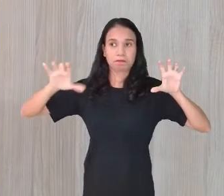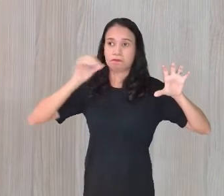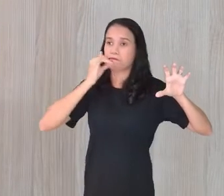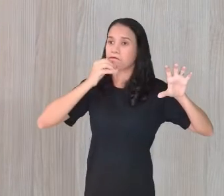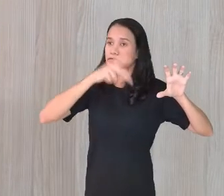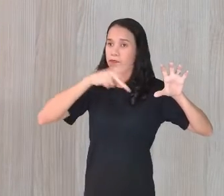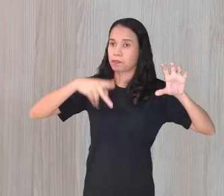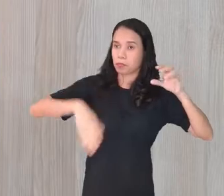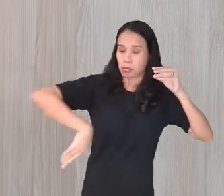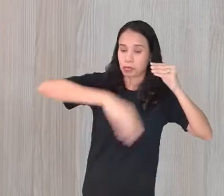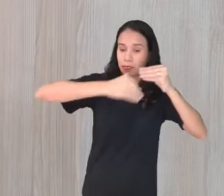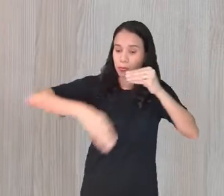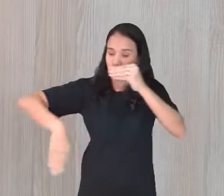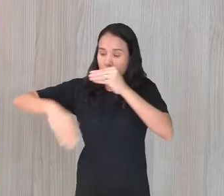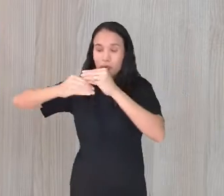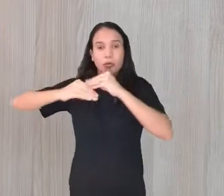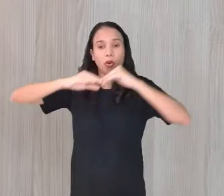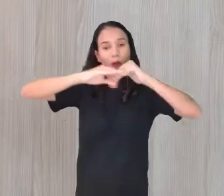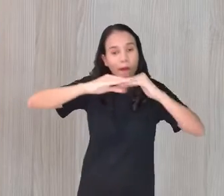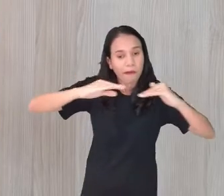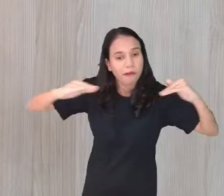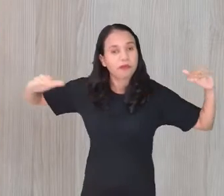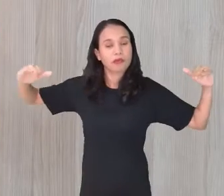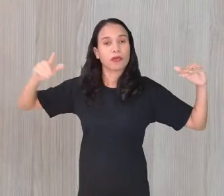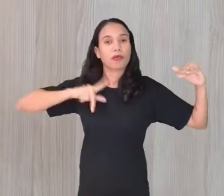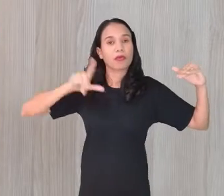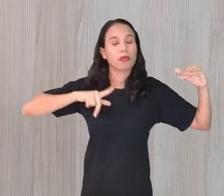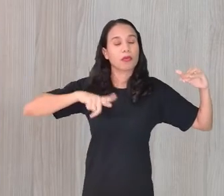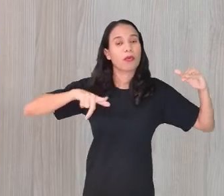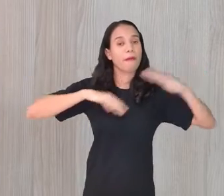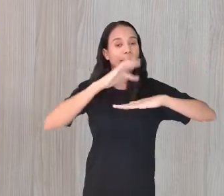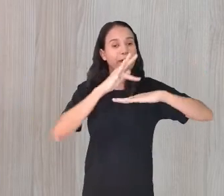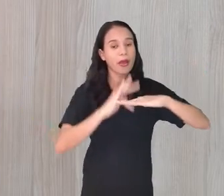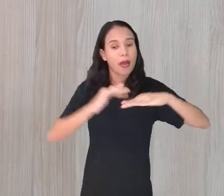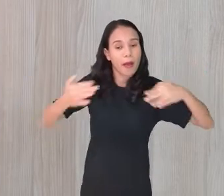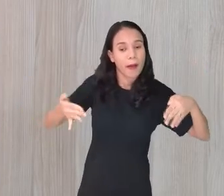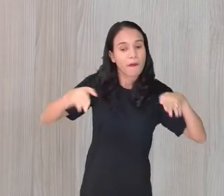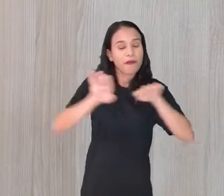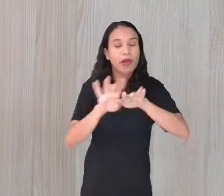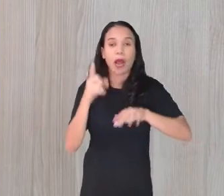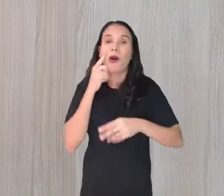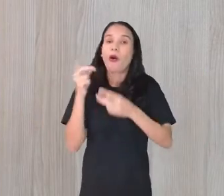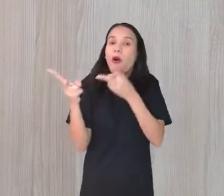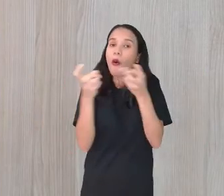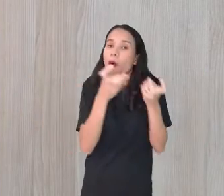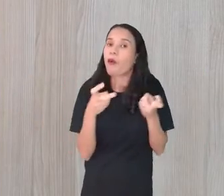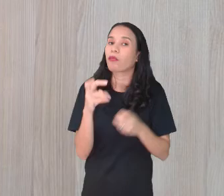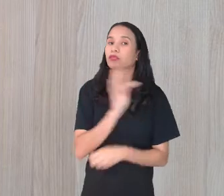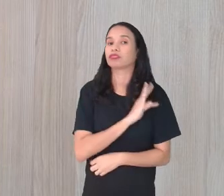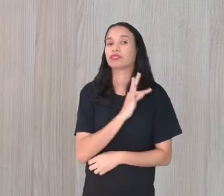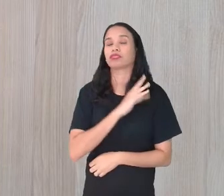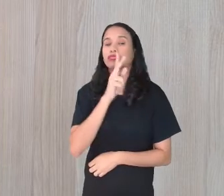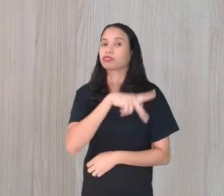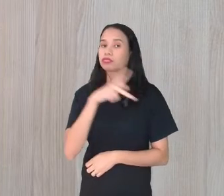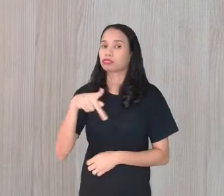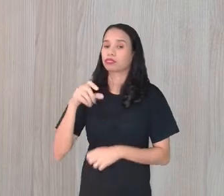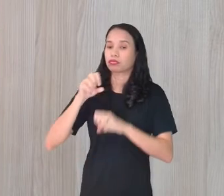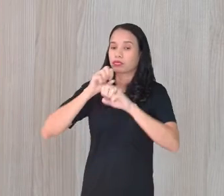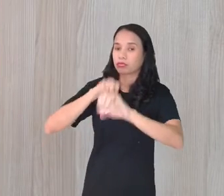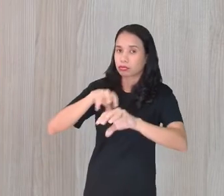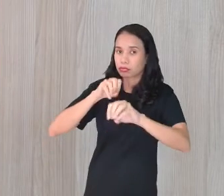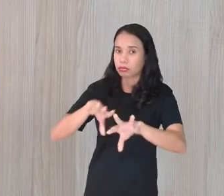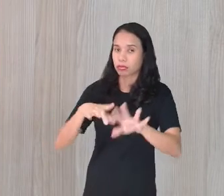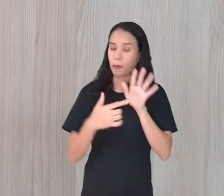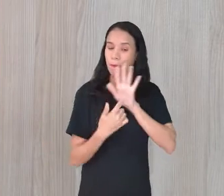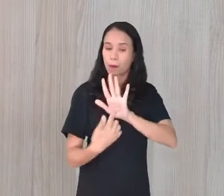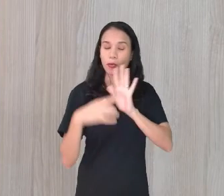falou. Faz um traço, coloca lá frações equivalentes. E olha lá como foi essa técnica que o professor Pedro ensinou, né? Ou seja,